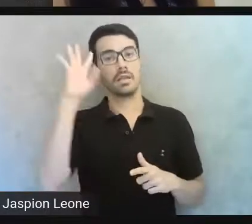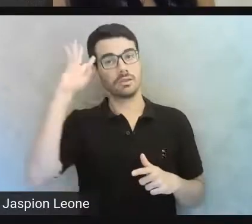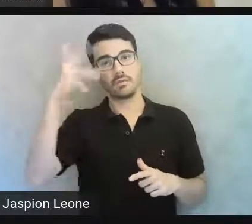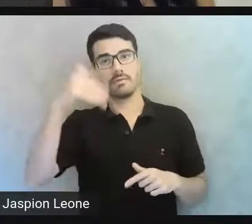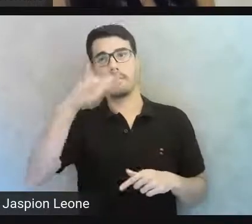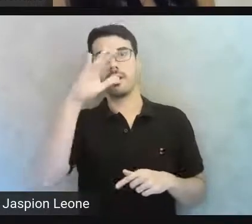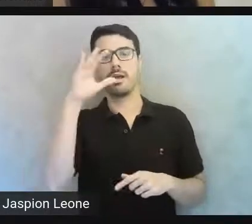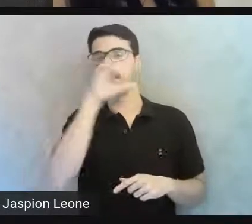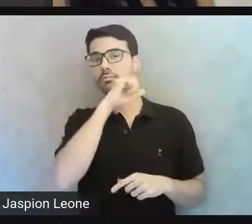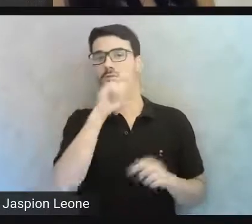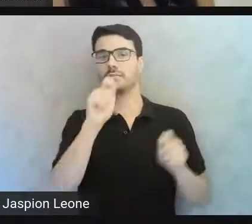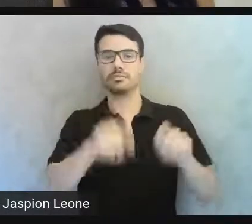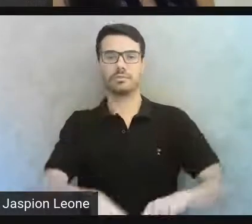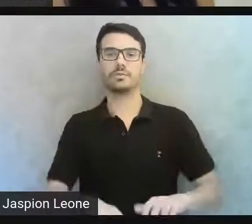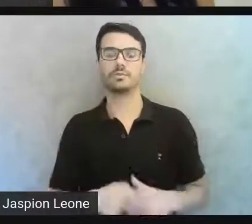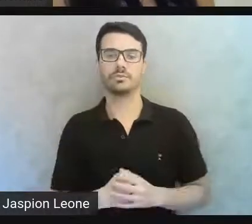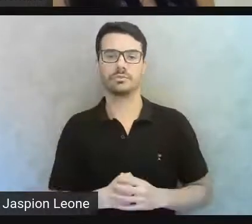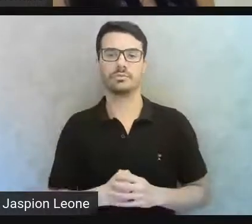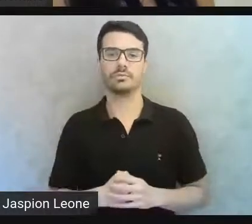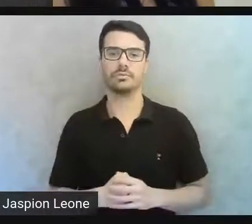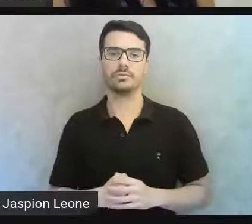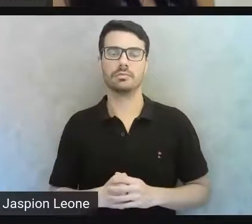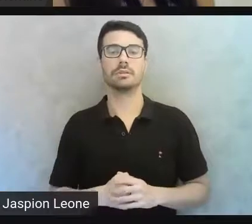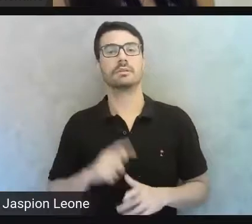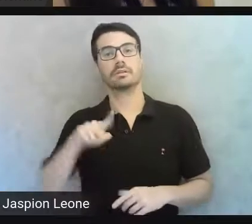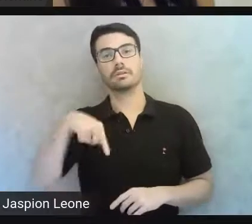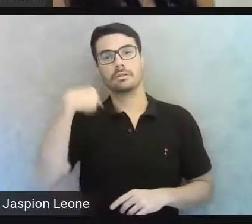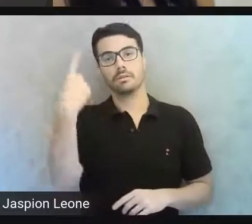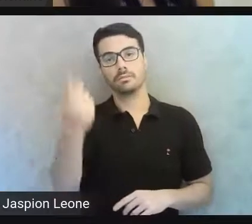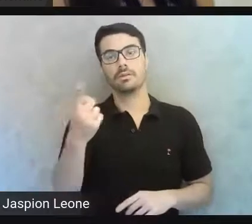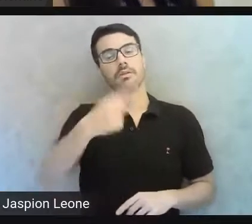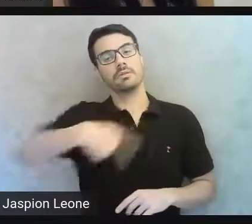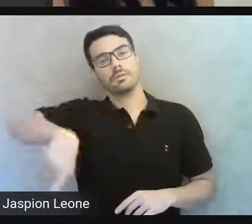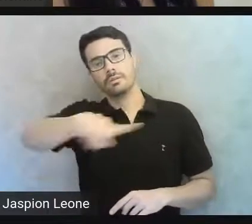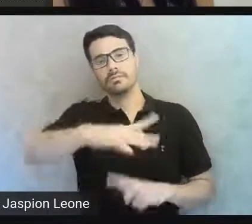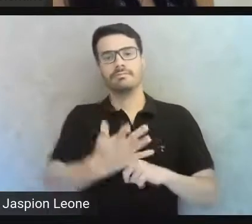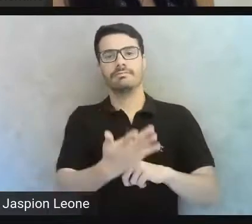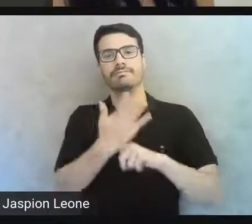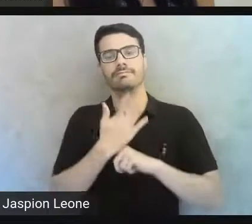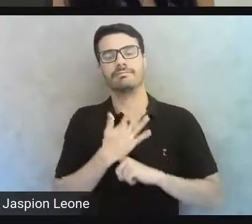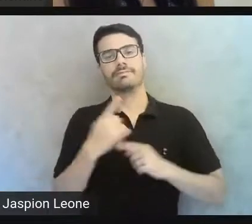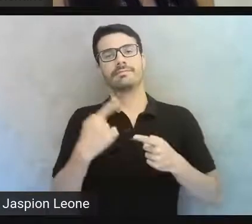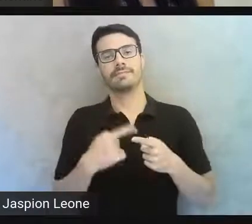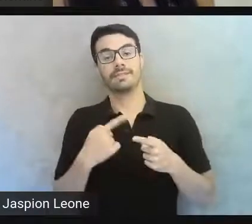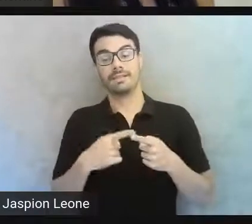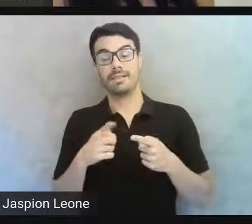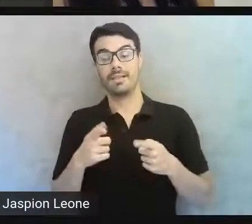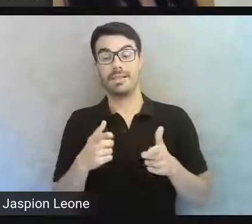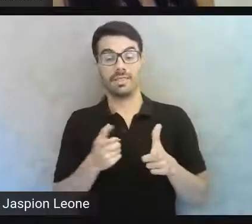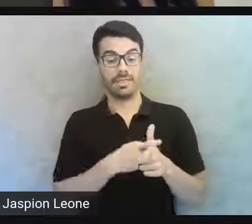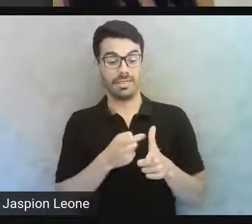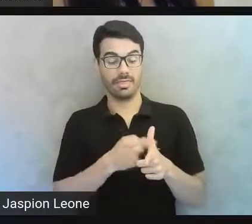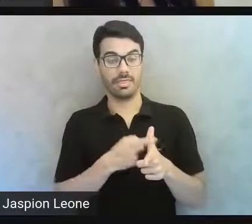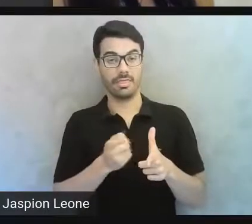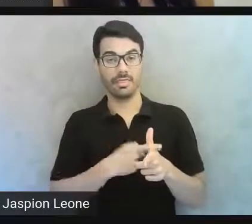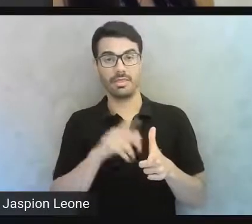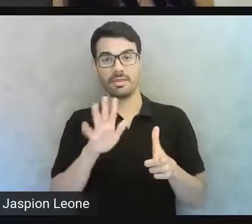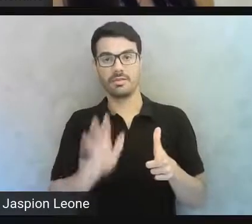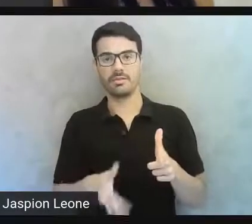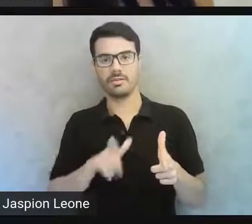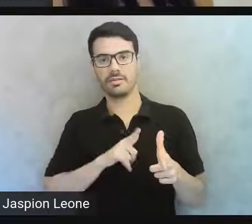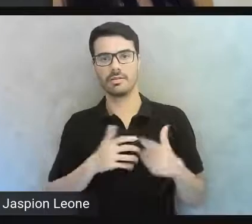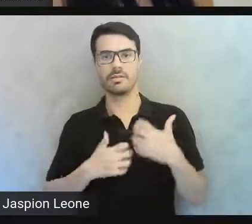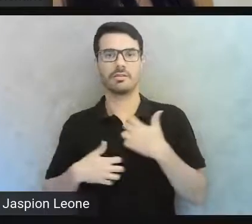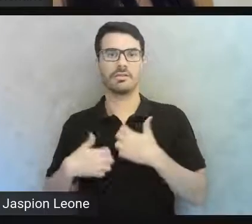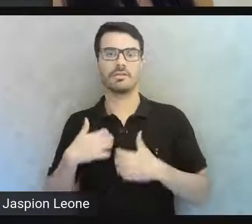né? E aí vocês podem me ajudar também, porque a situação, quando chega nesse ponto, já tem um emocional, assim,